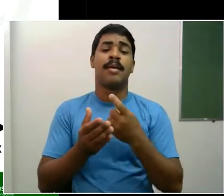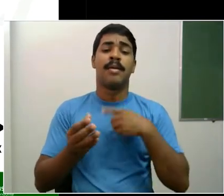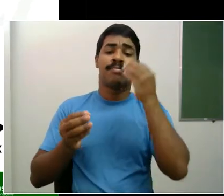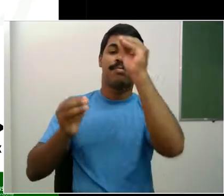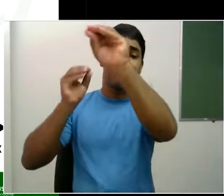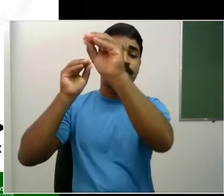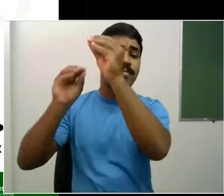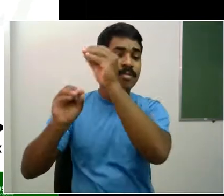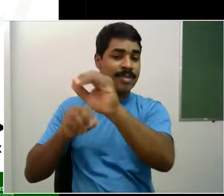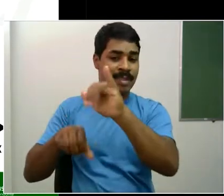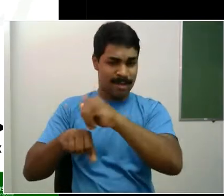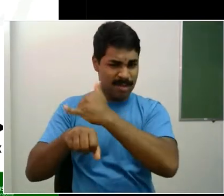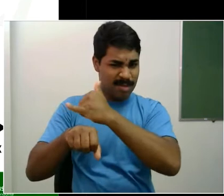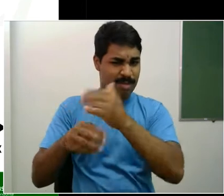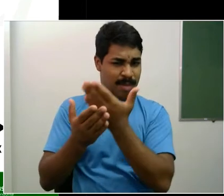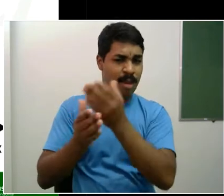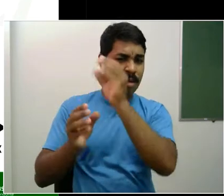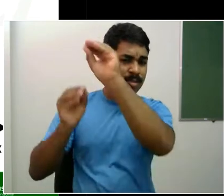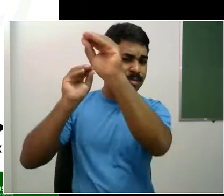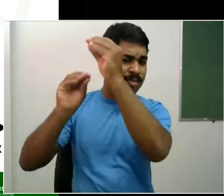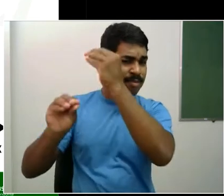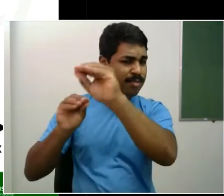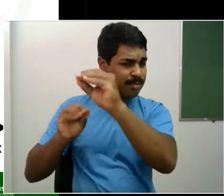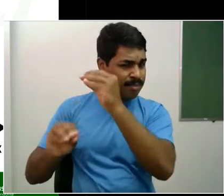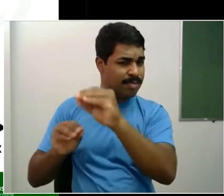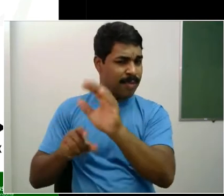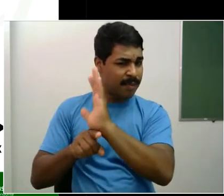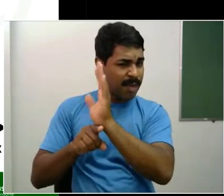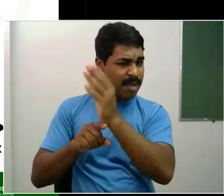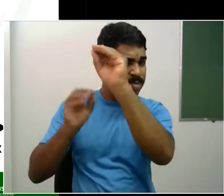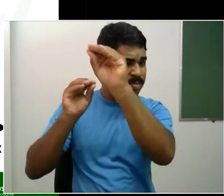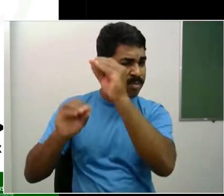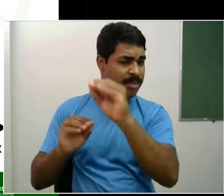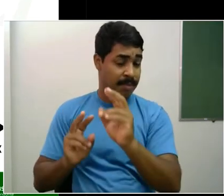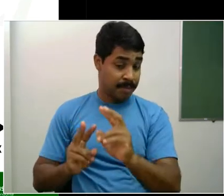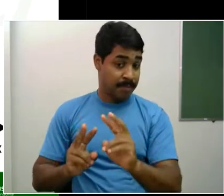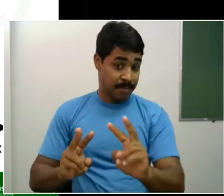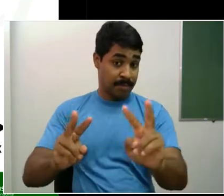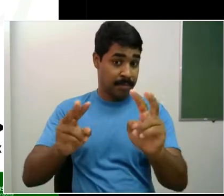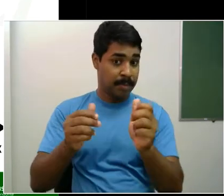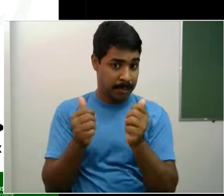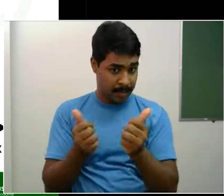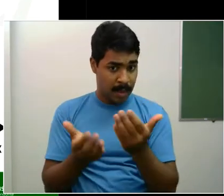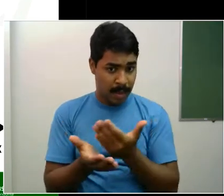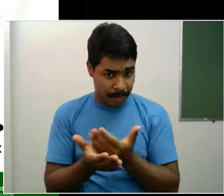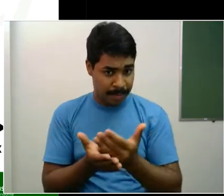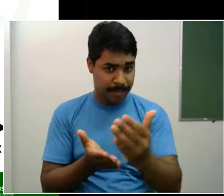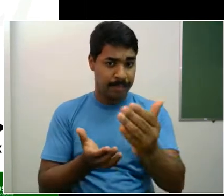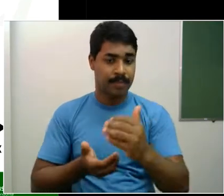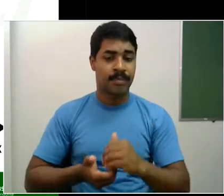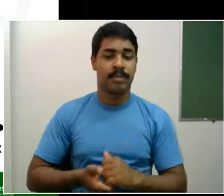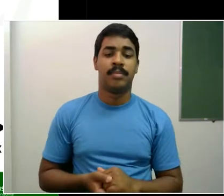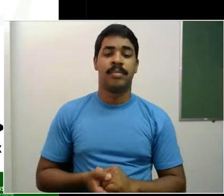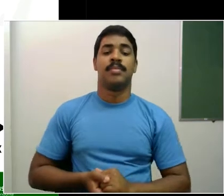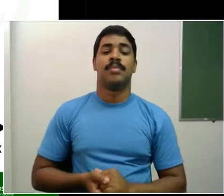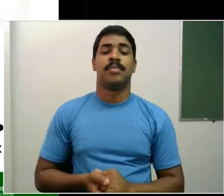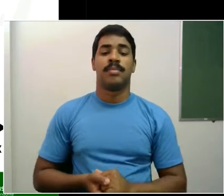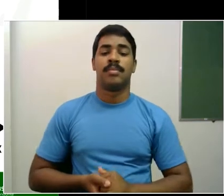rotineiramente postando vídeos, tá bom? Sem mais delongas, vamos começar a nossa aula de hoje,